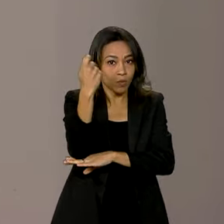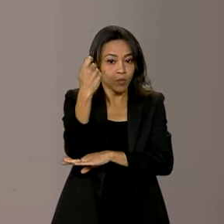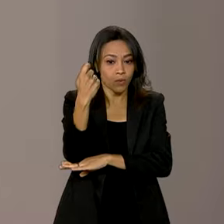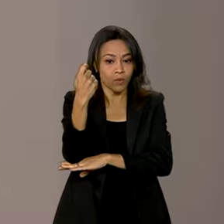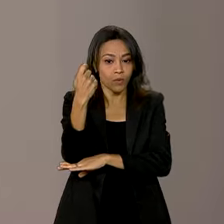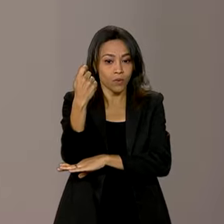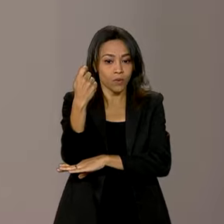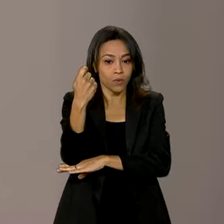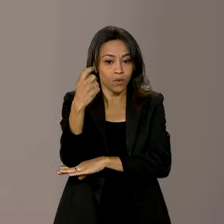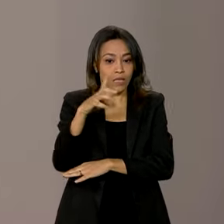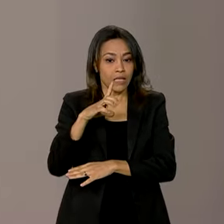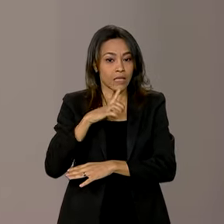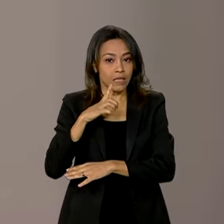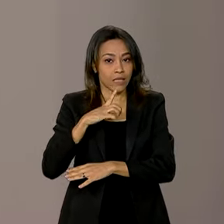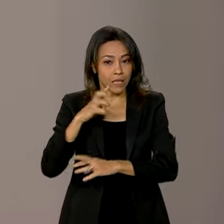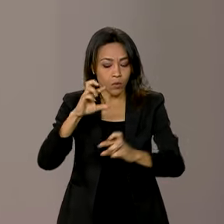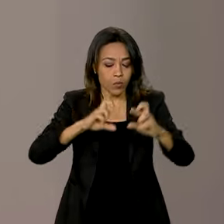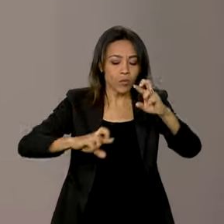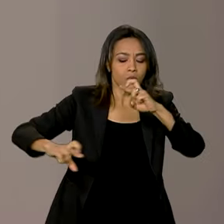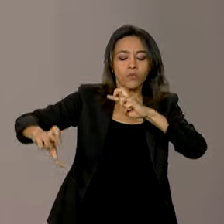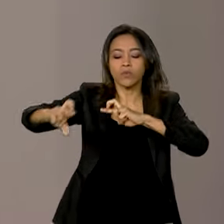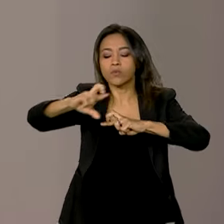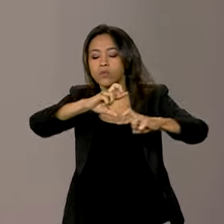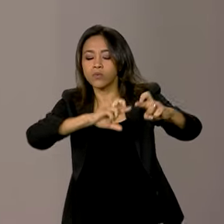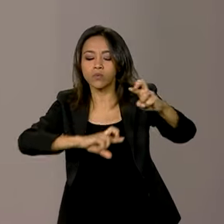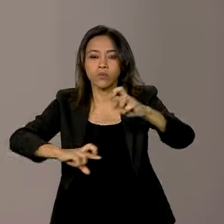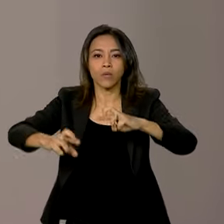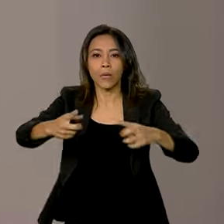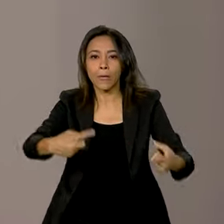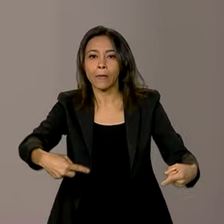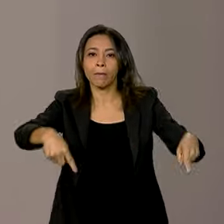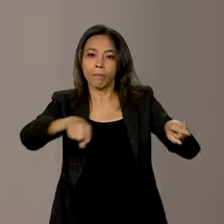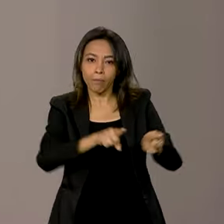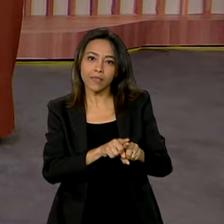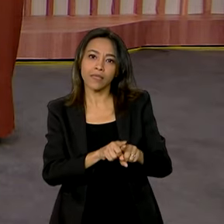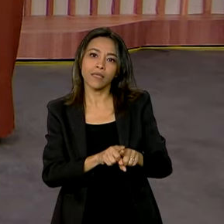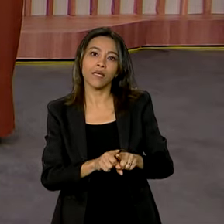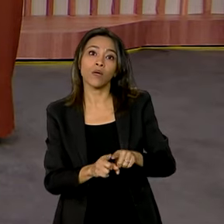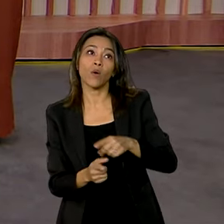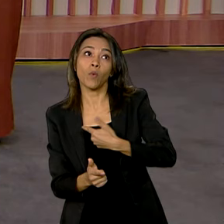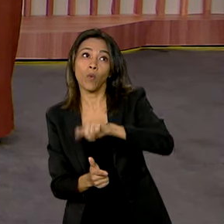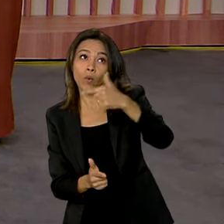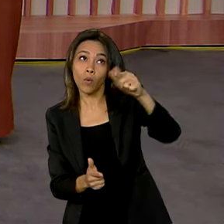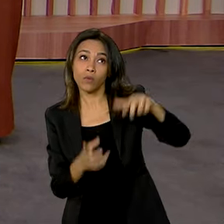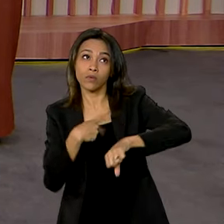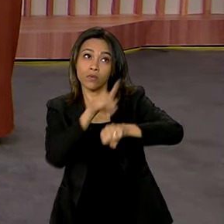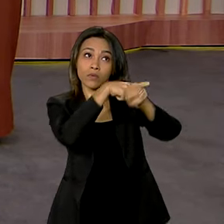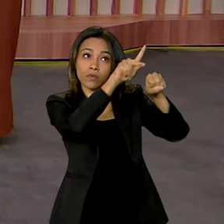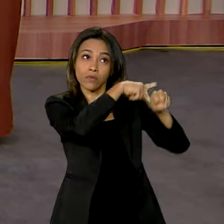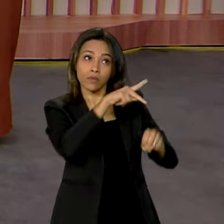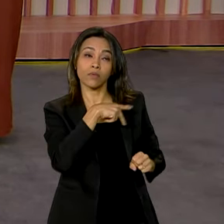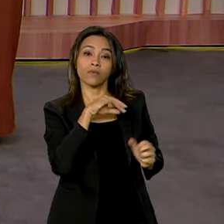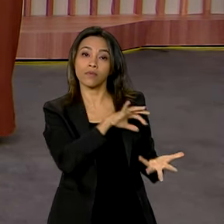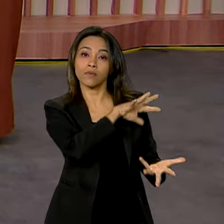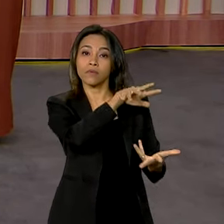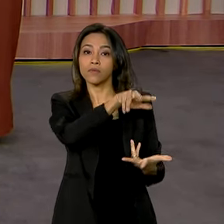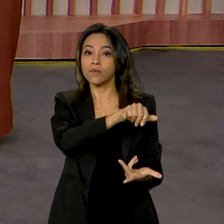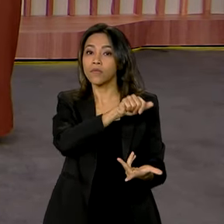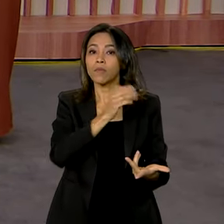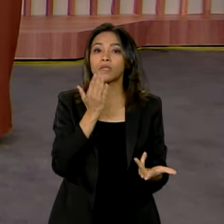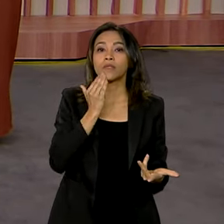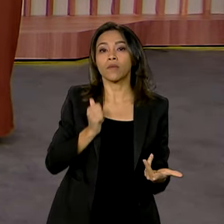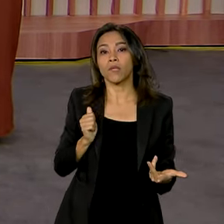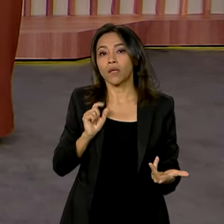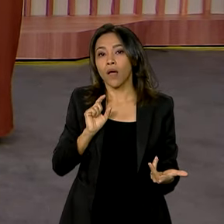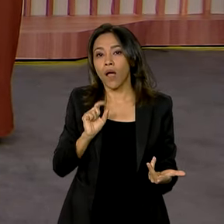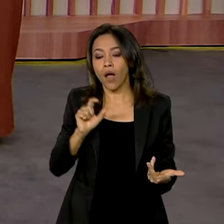um monitoramento geral, em parceria, inclusive, com outros países do mundo, para ver, onde mapear